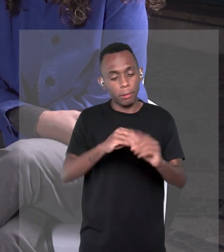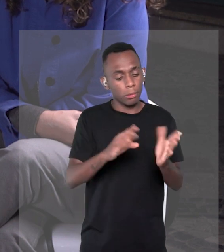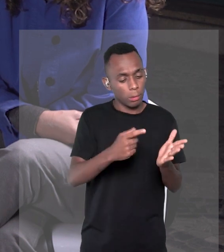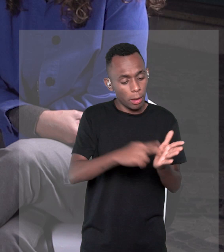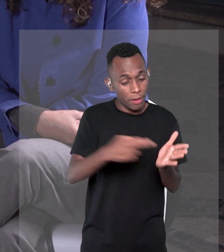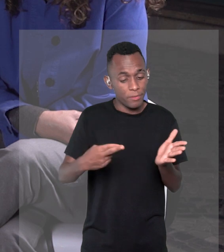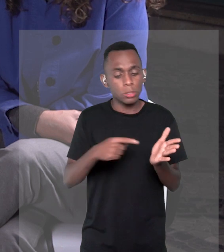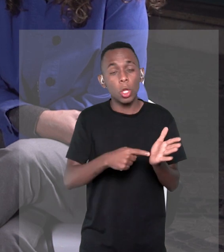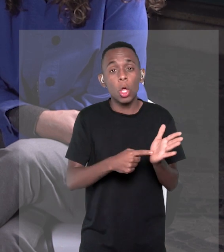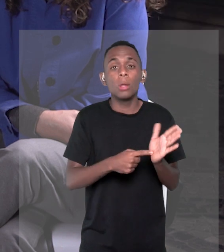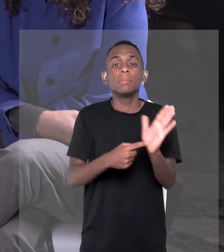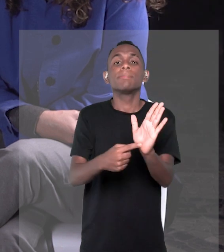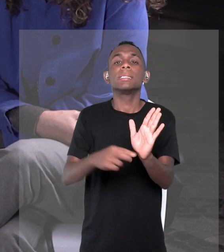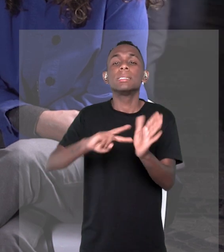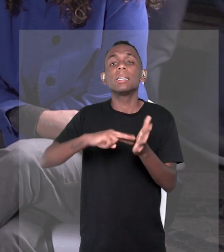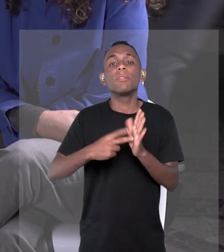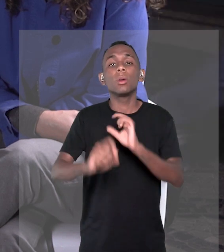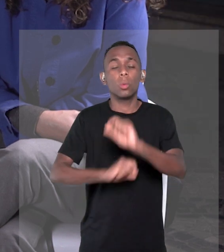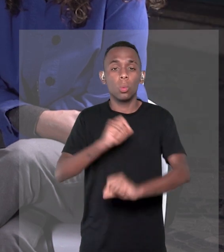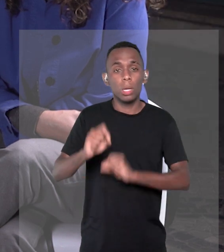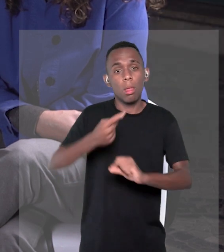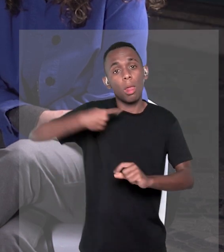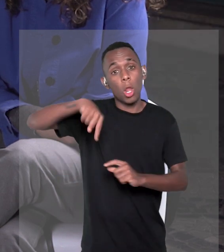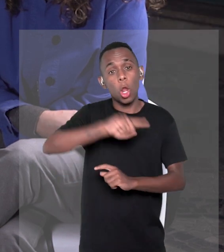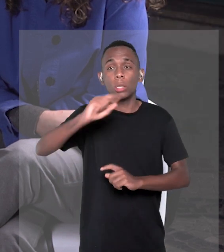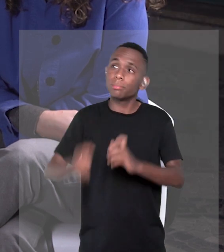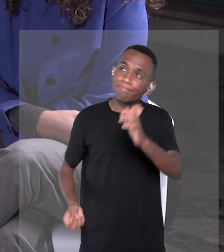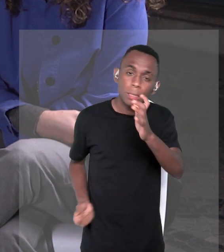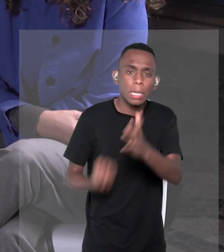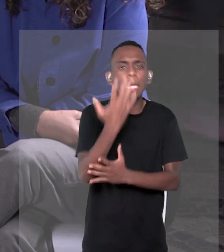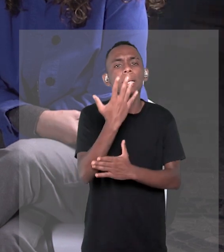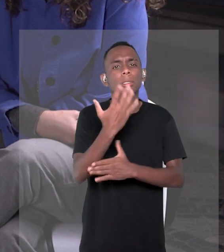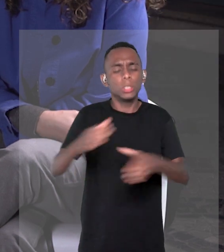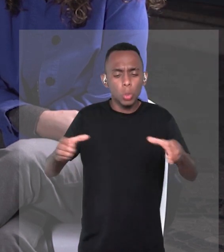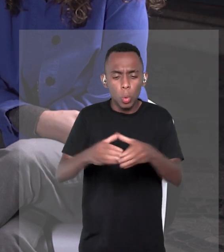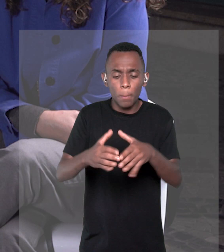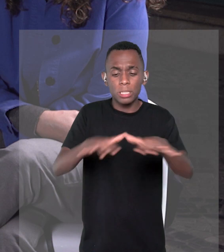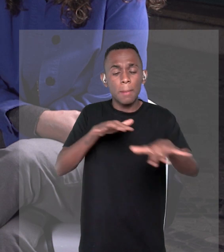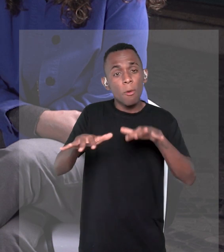aqui, de todo tipo, que estão nessa revista, nós estamos